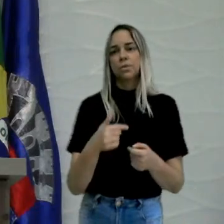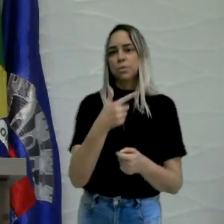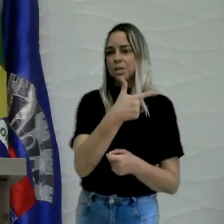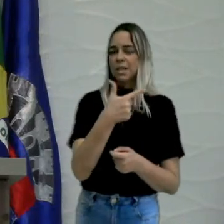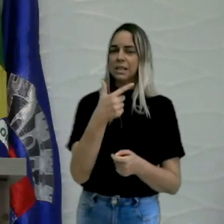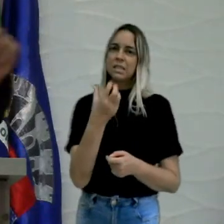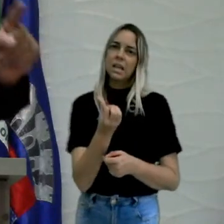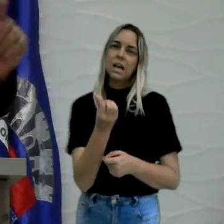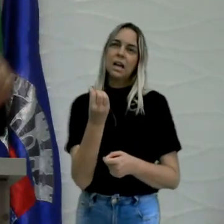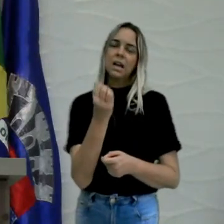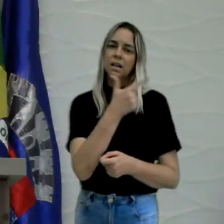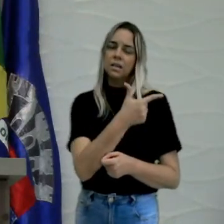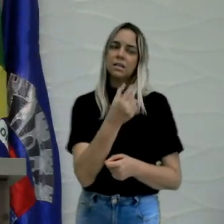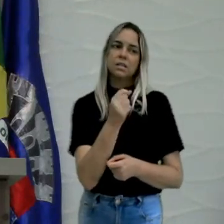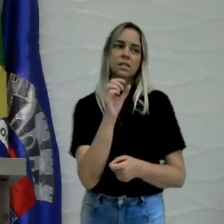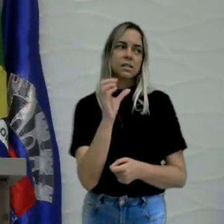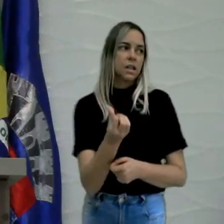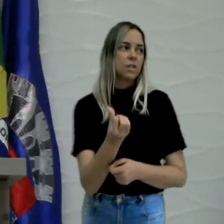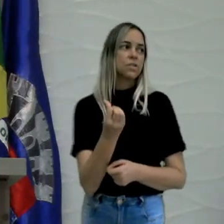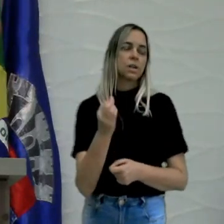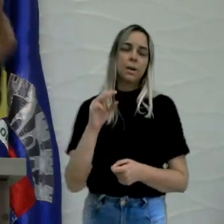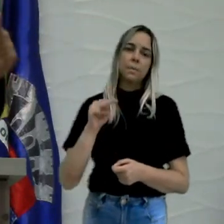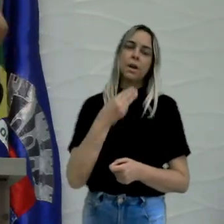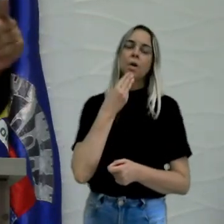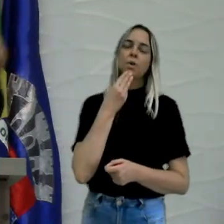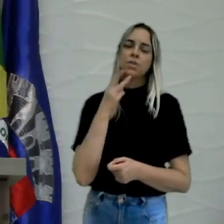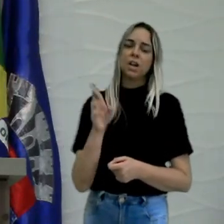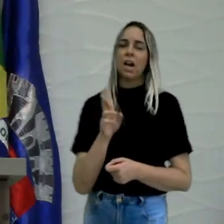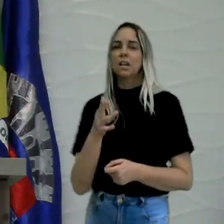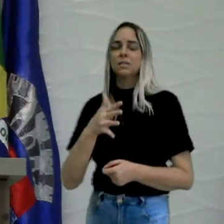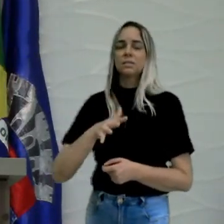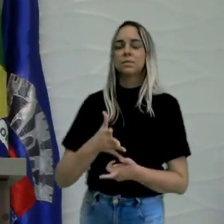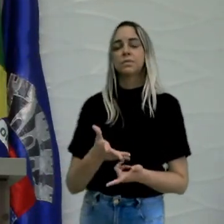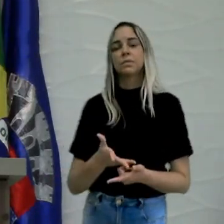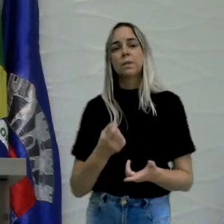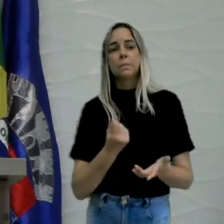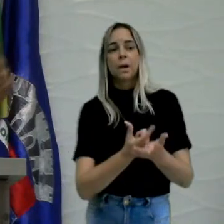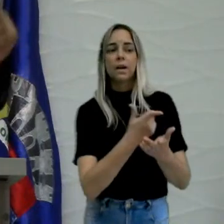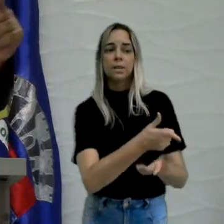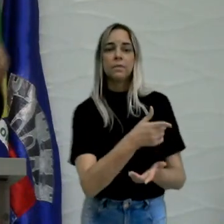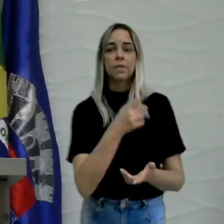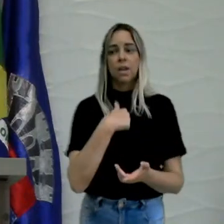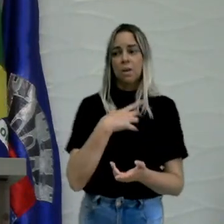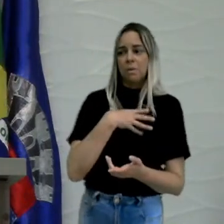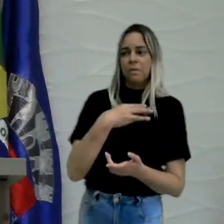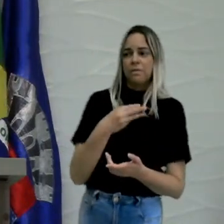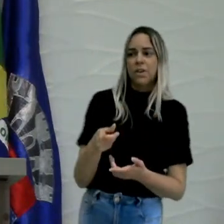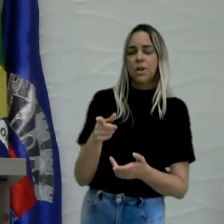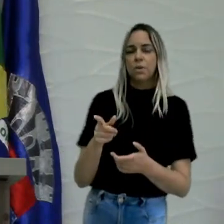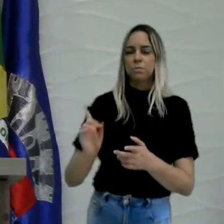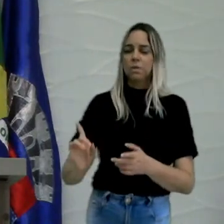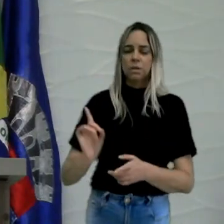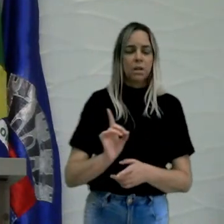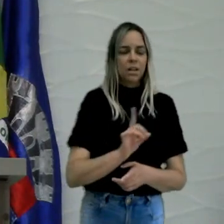reais. Que eu não aguento ver uma mãe sair com um filho especial, chegar no CAIPD e não ser